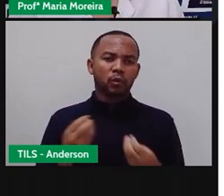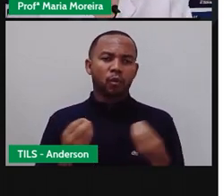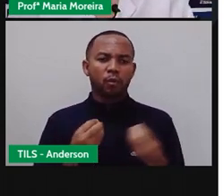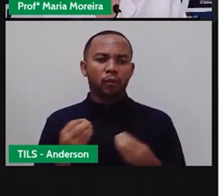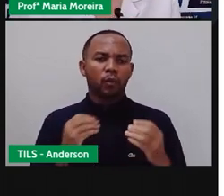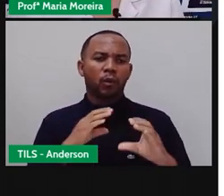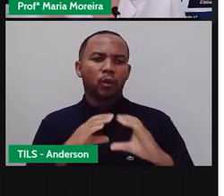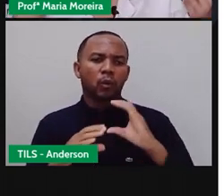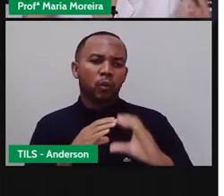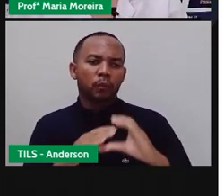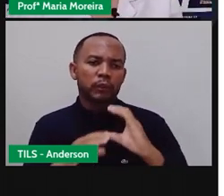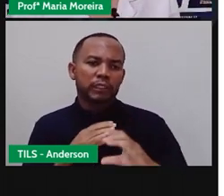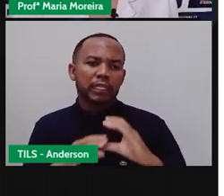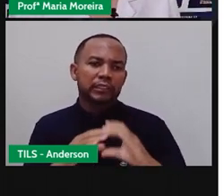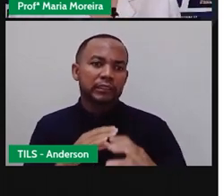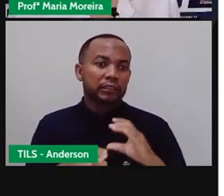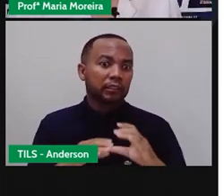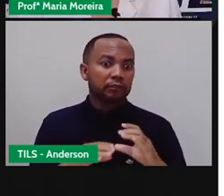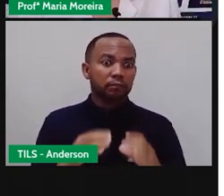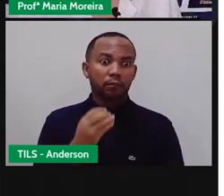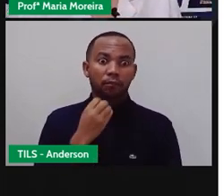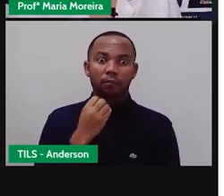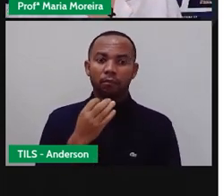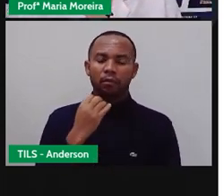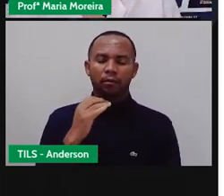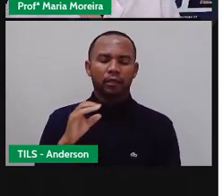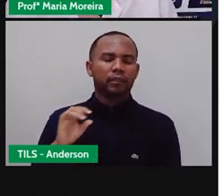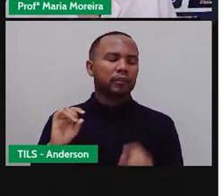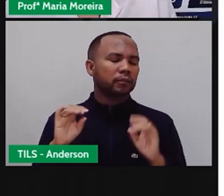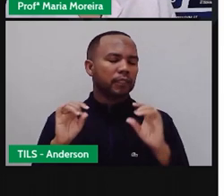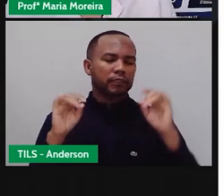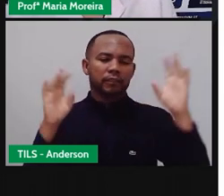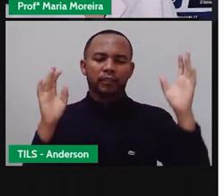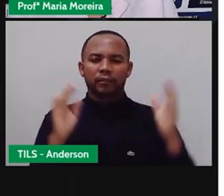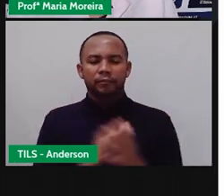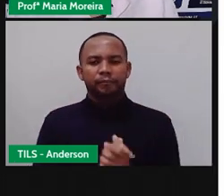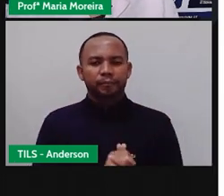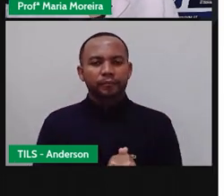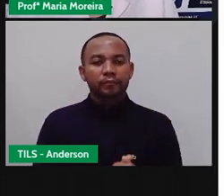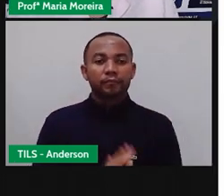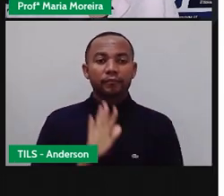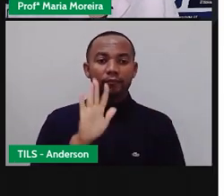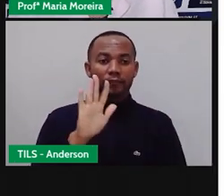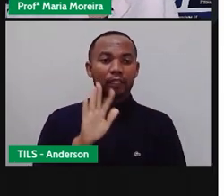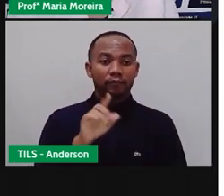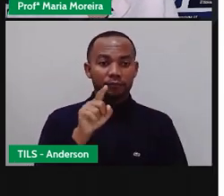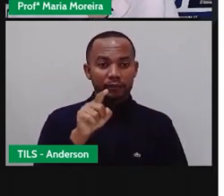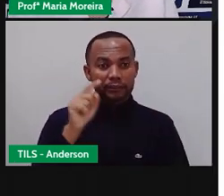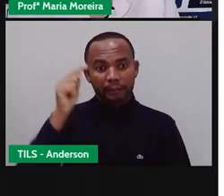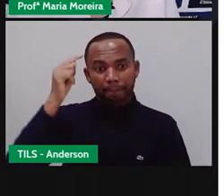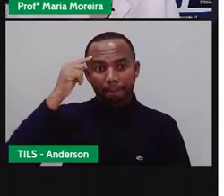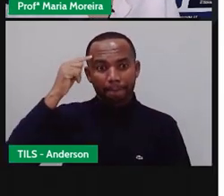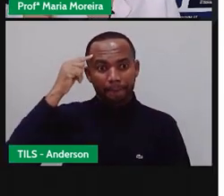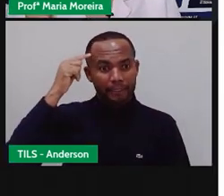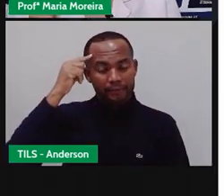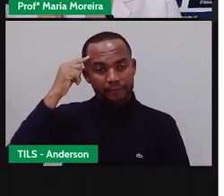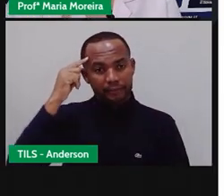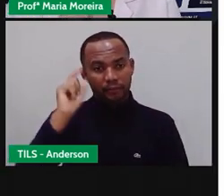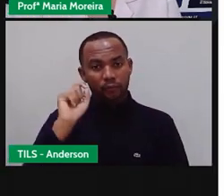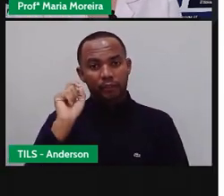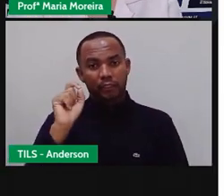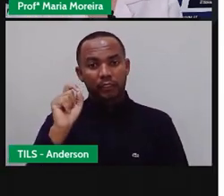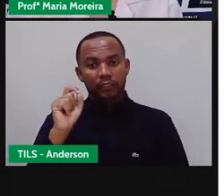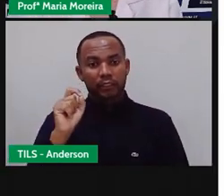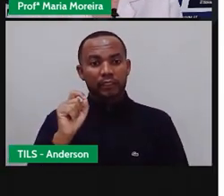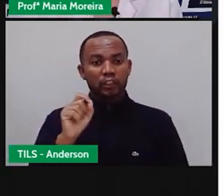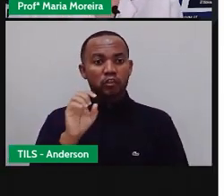comunicação a gente sabe que ela é o que incrível agora você já parou para pensar Olha só Anderson se